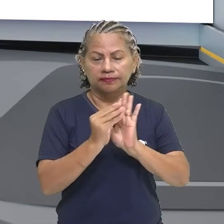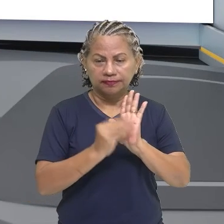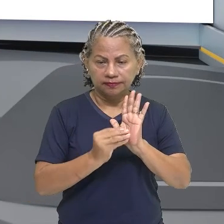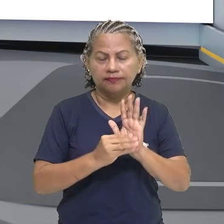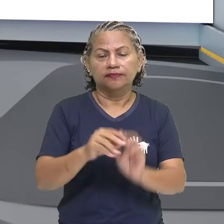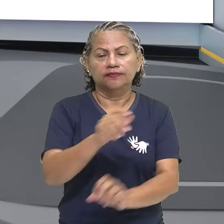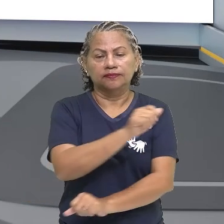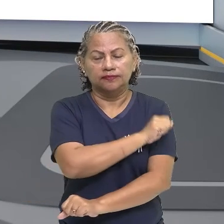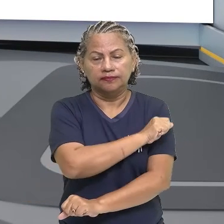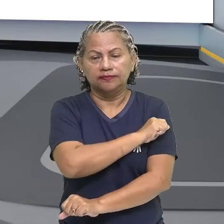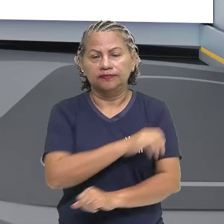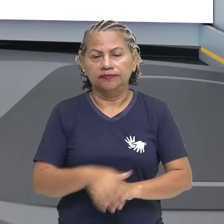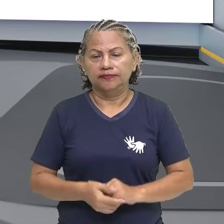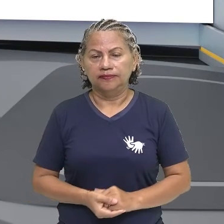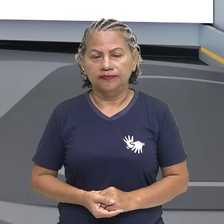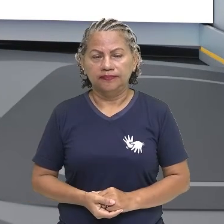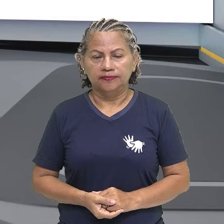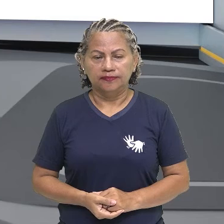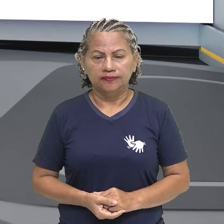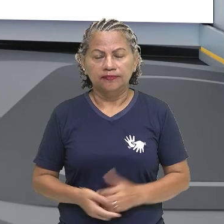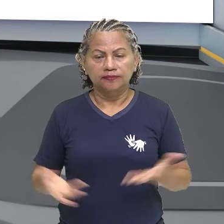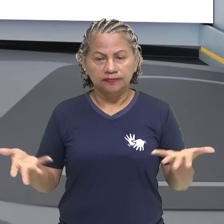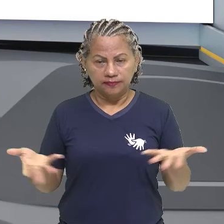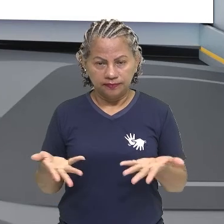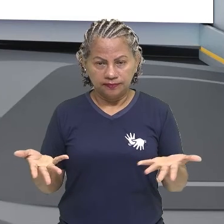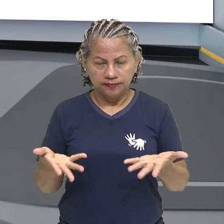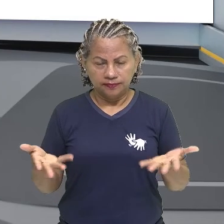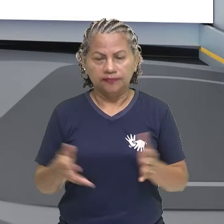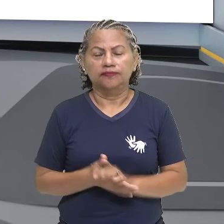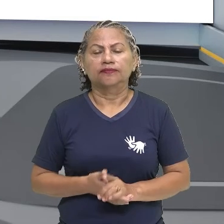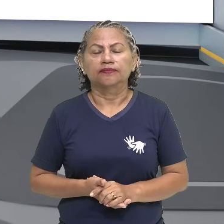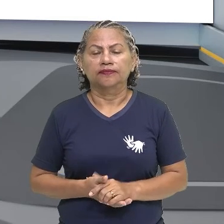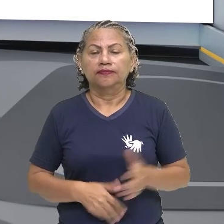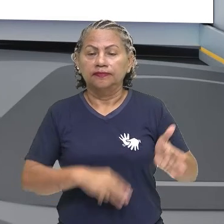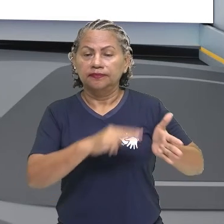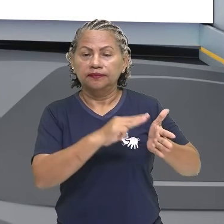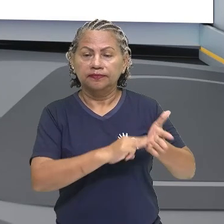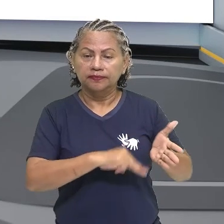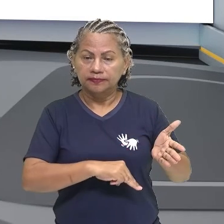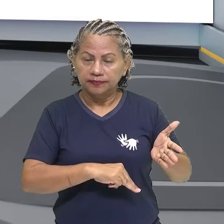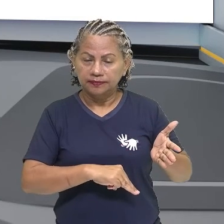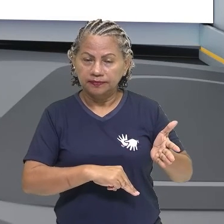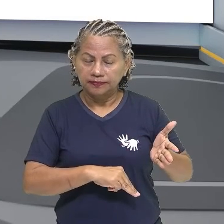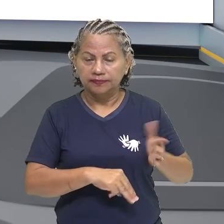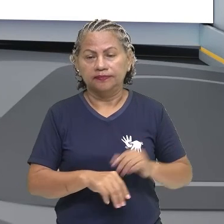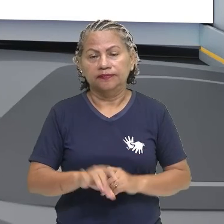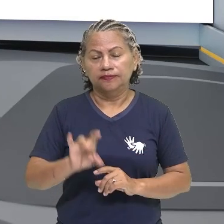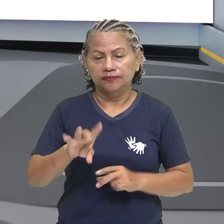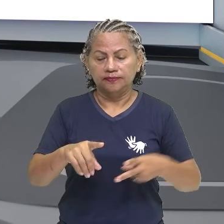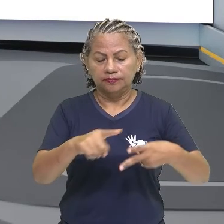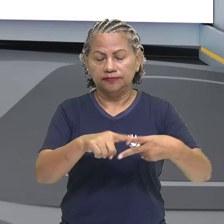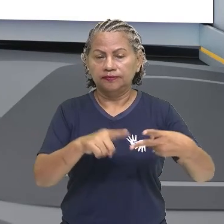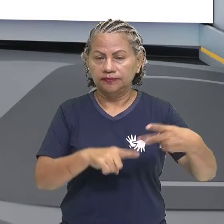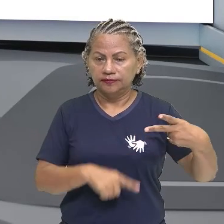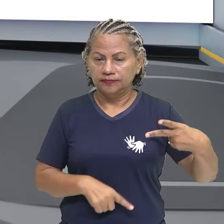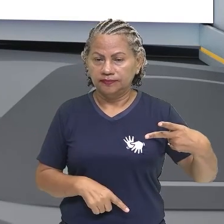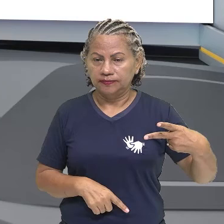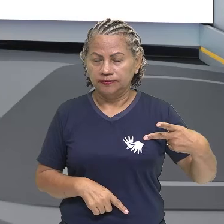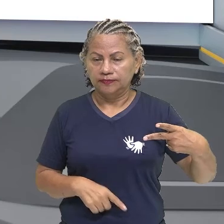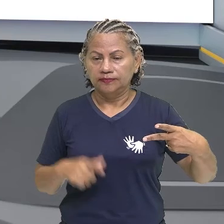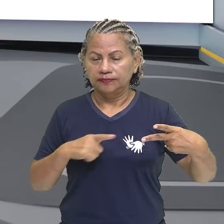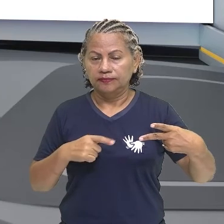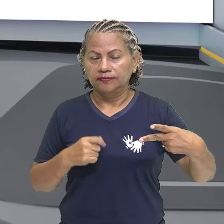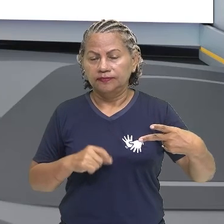estudantes. Olha lá, hoje, métodos de gamificação, vamos falar só de 2 métodos. Hoje existem